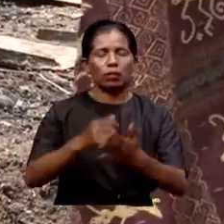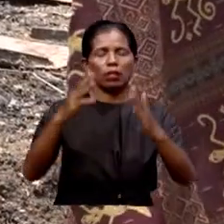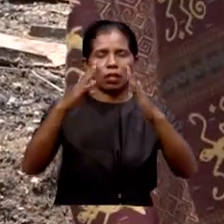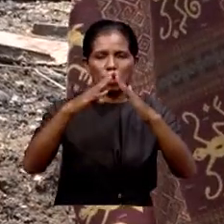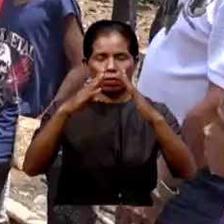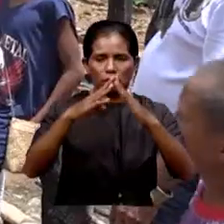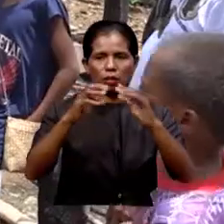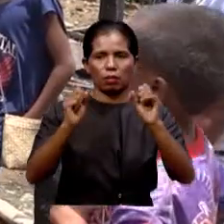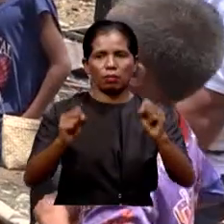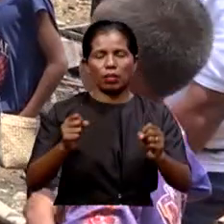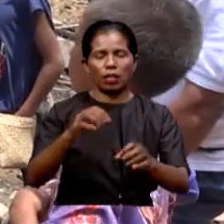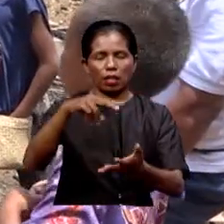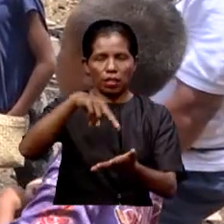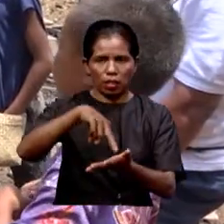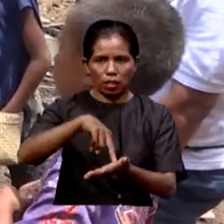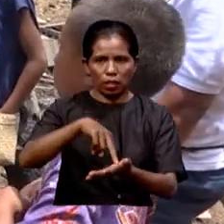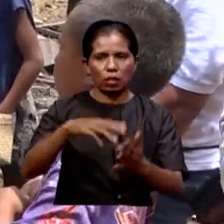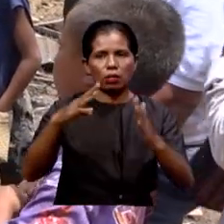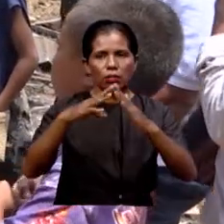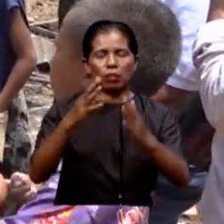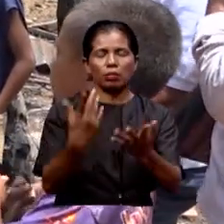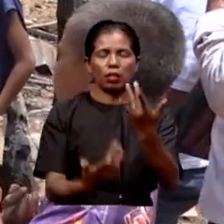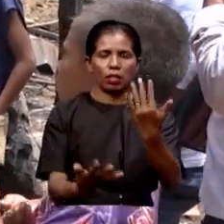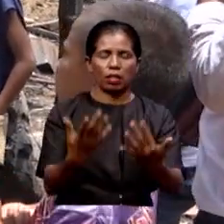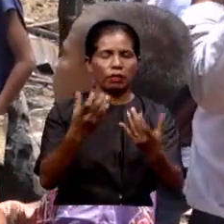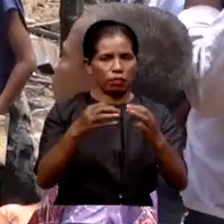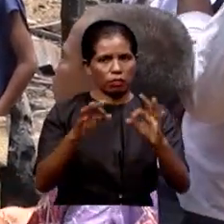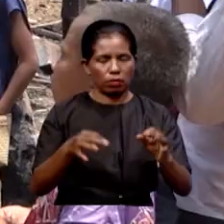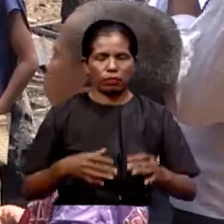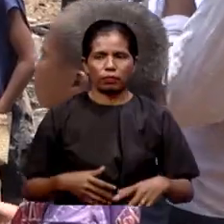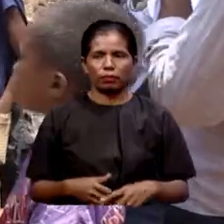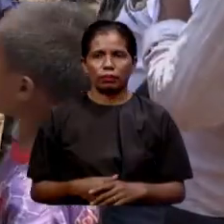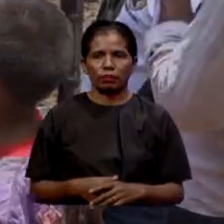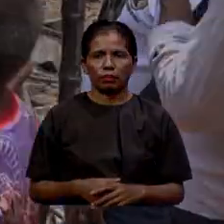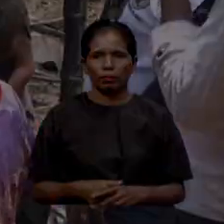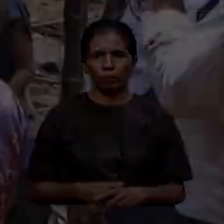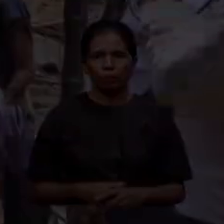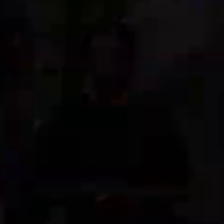nune ni abele harifale uma nebe aihang onan. Jacinto Fuca, GMN.